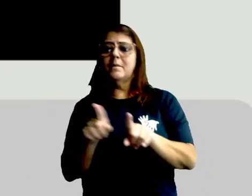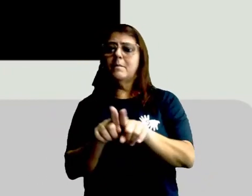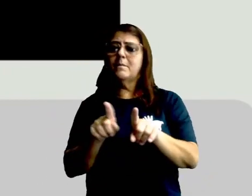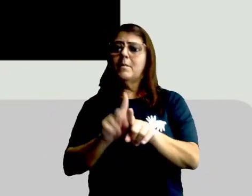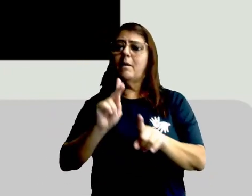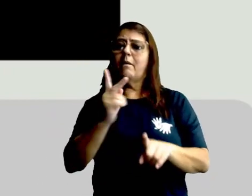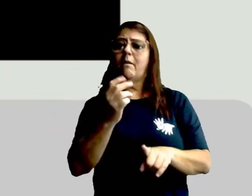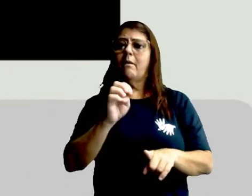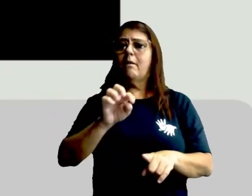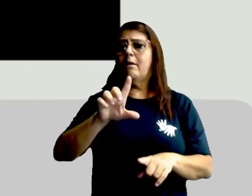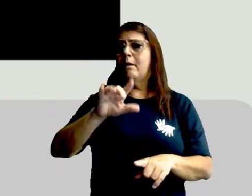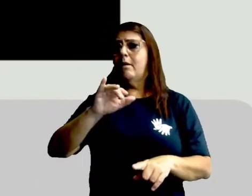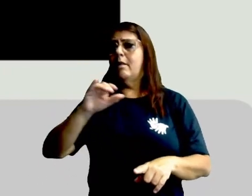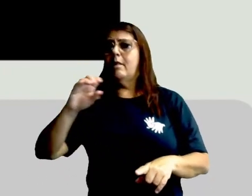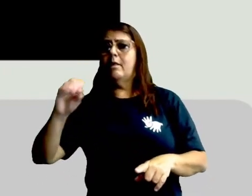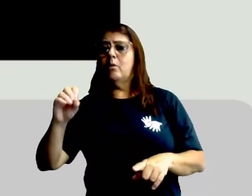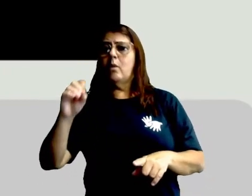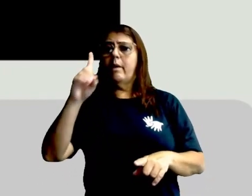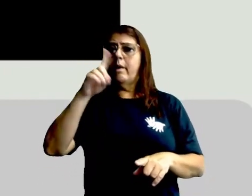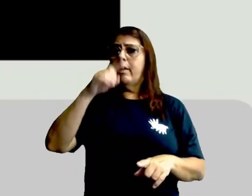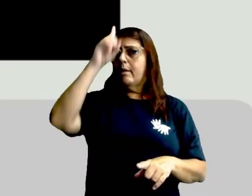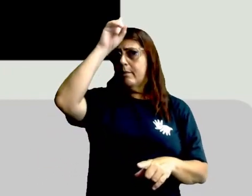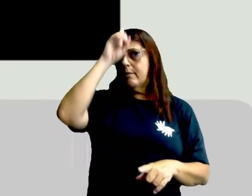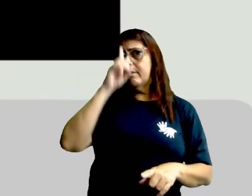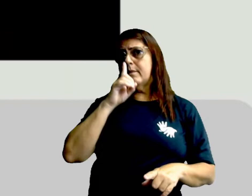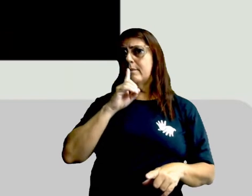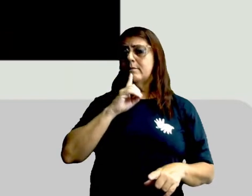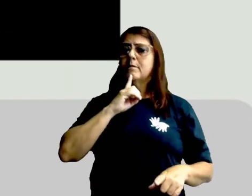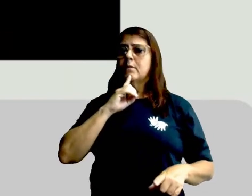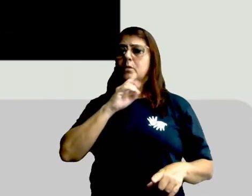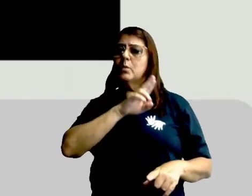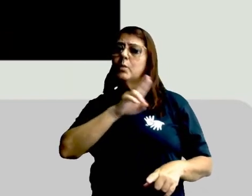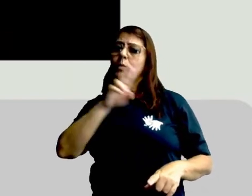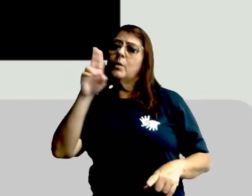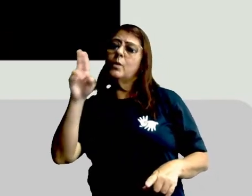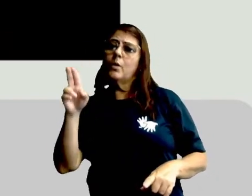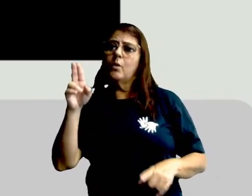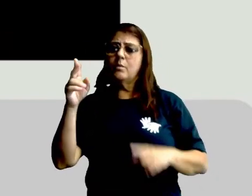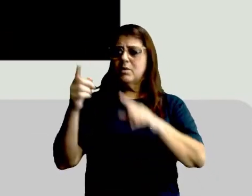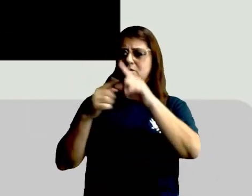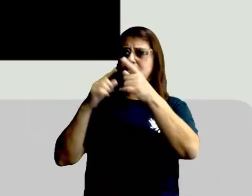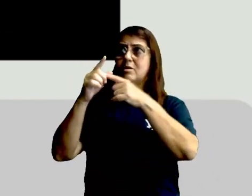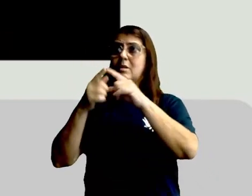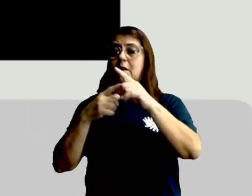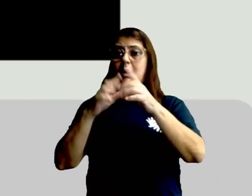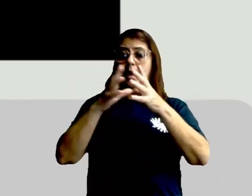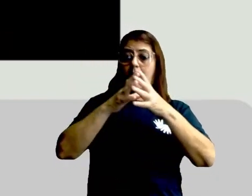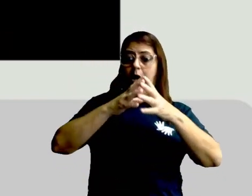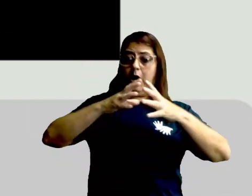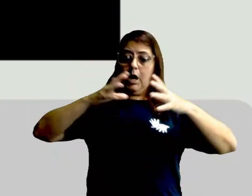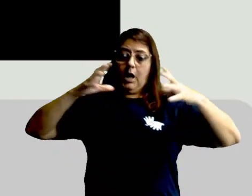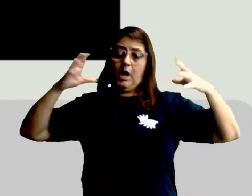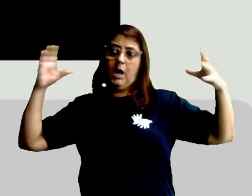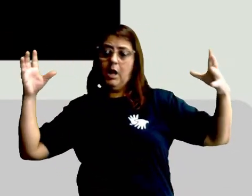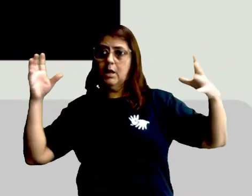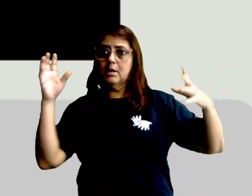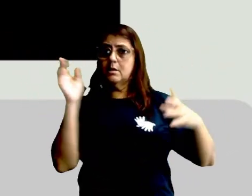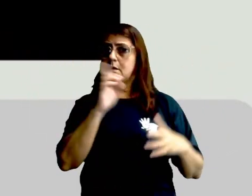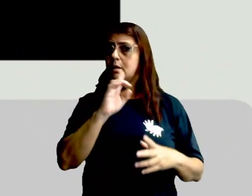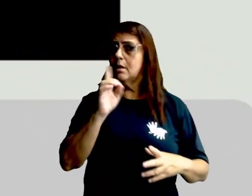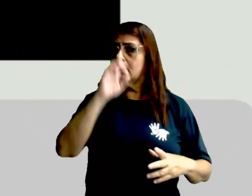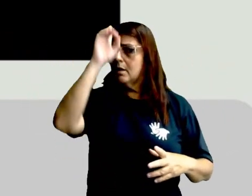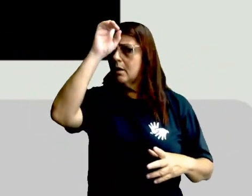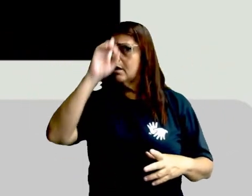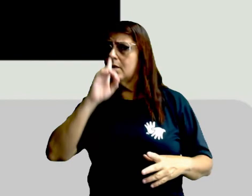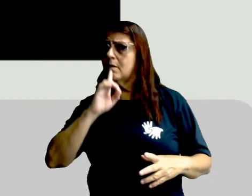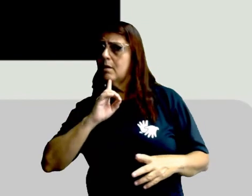não sabem, mas o Sol é uma anã amarela, mas apesar do nome, não é uma estrela pequena e nem é amarela. O